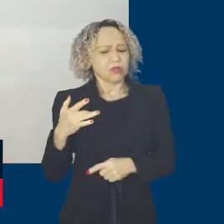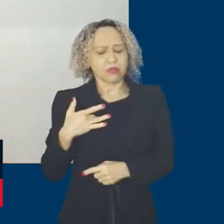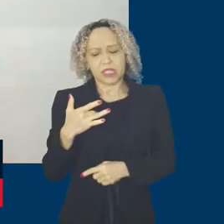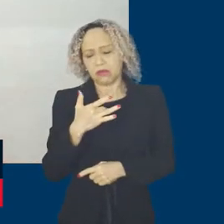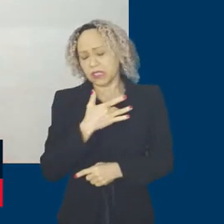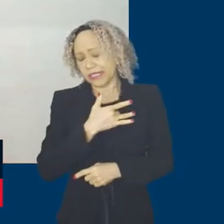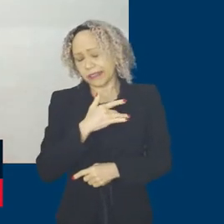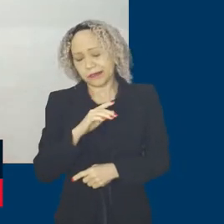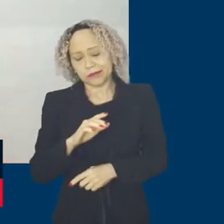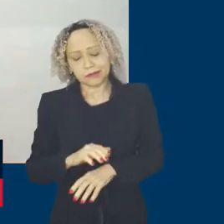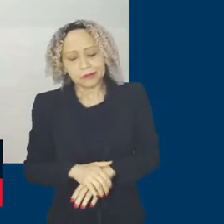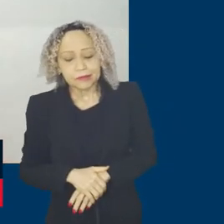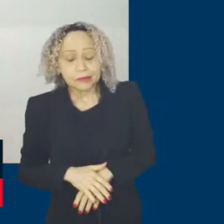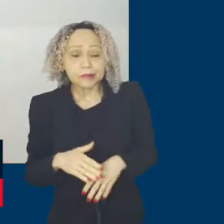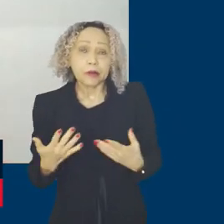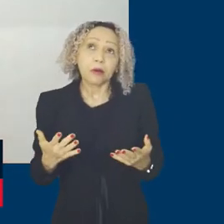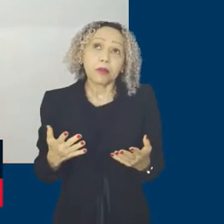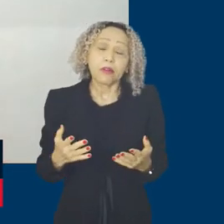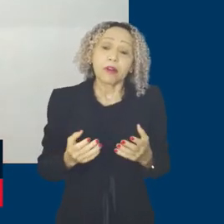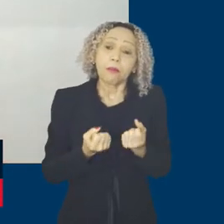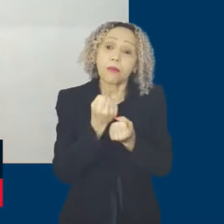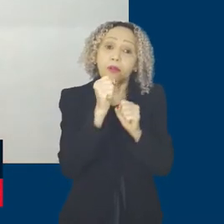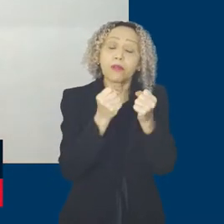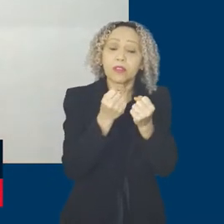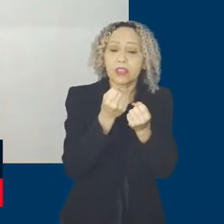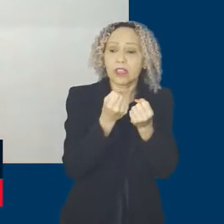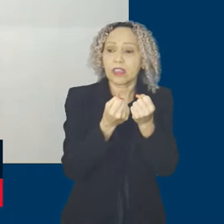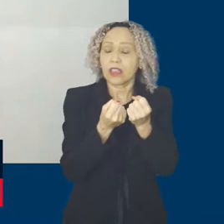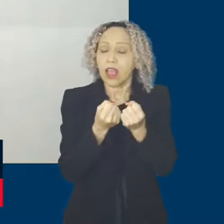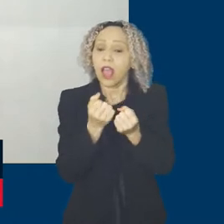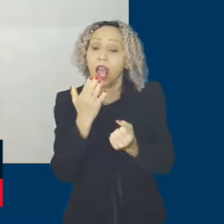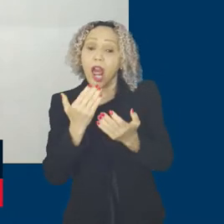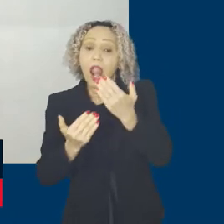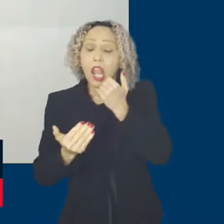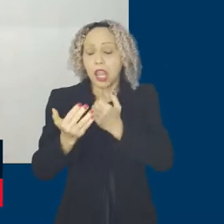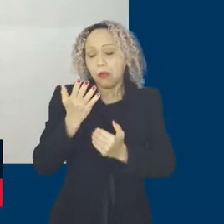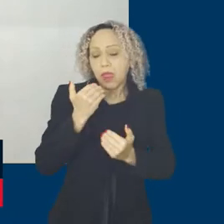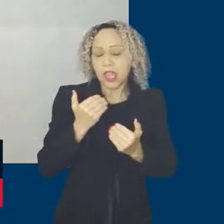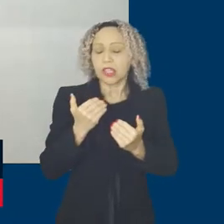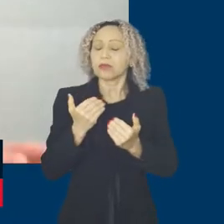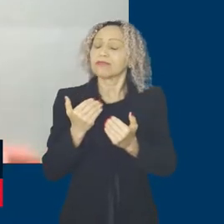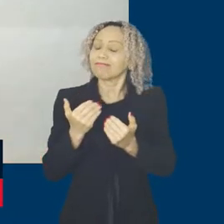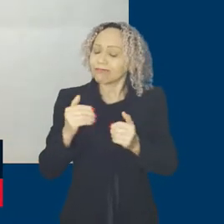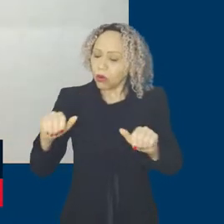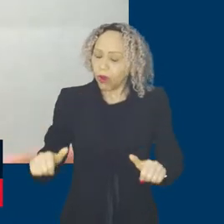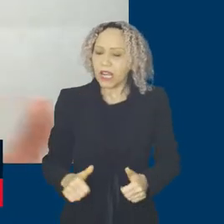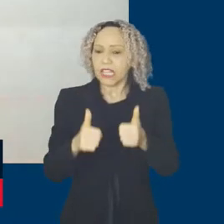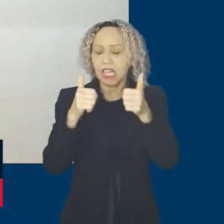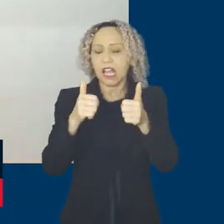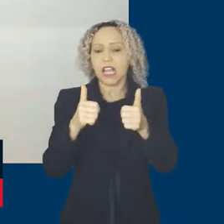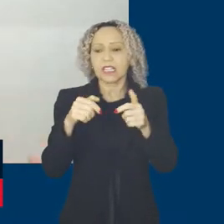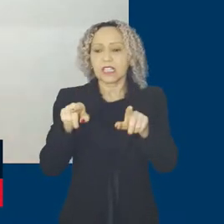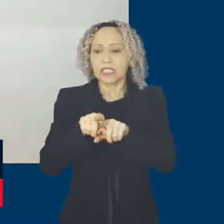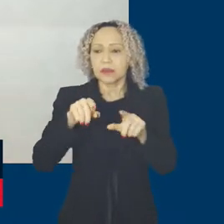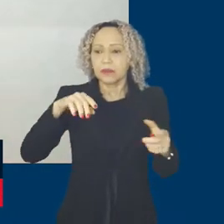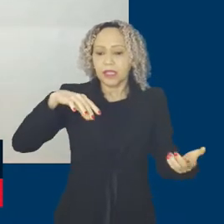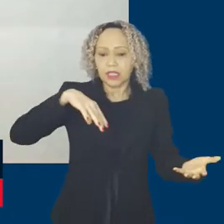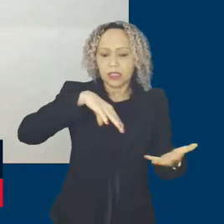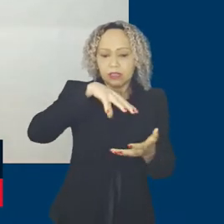produzir alimentos com qualidade, ofertar para a população alimentos saudáveis e sustentáveis. Então, nós temos, acho que, um leque